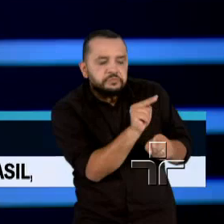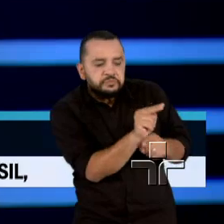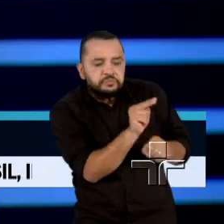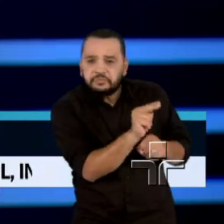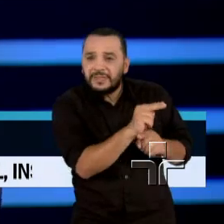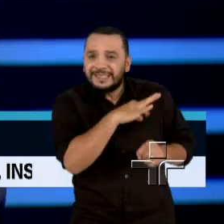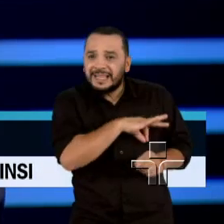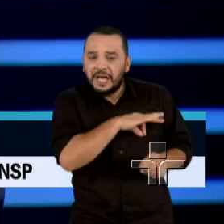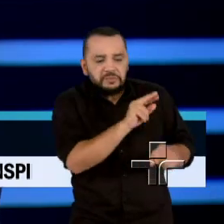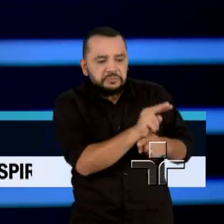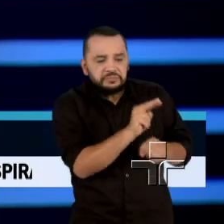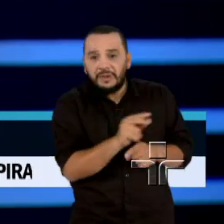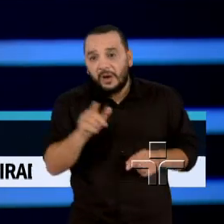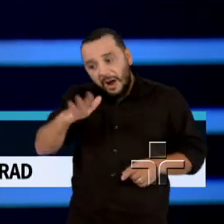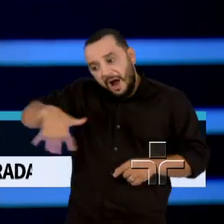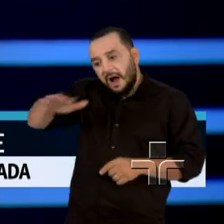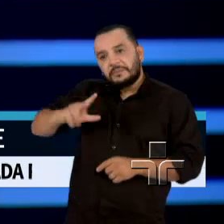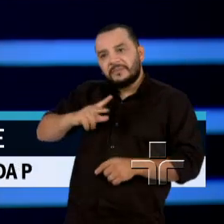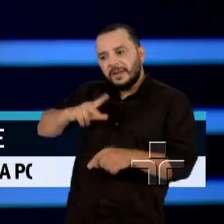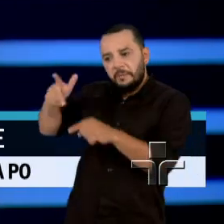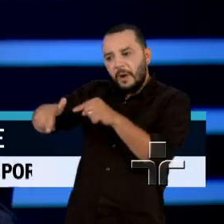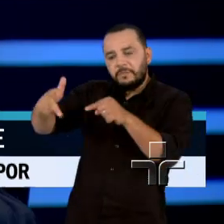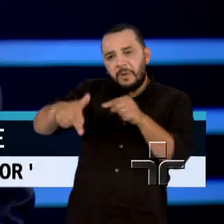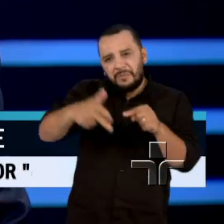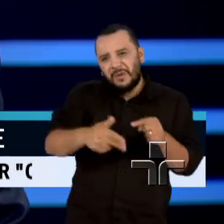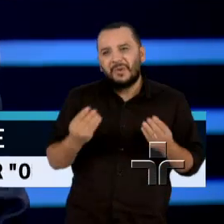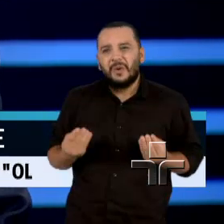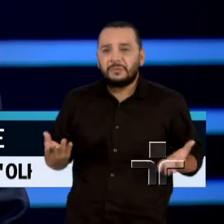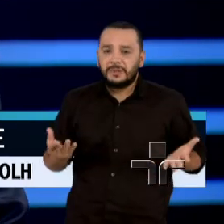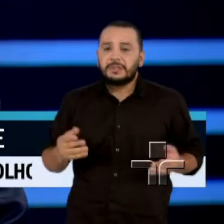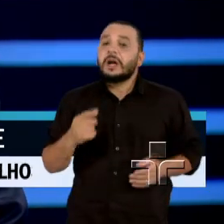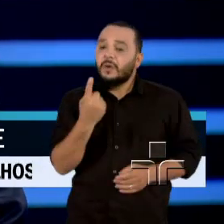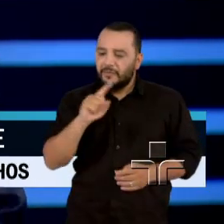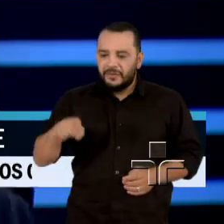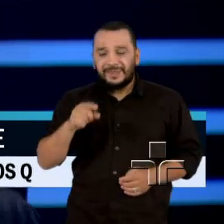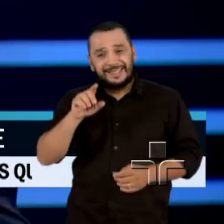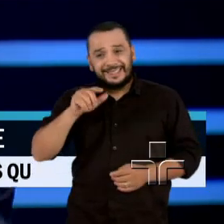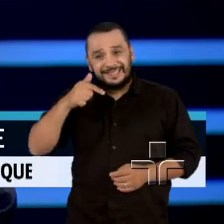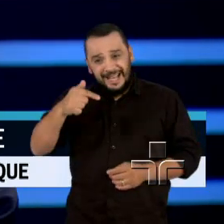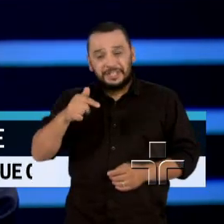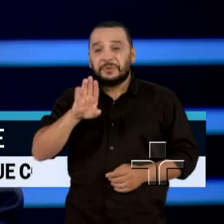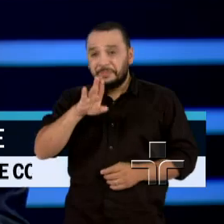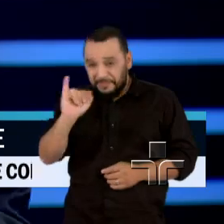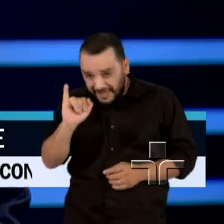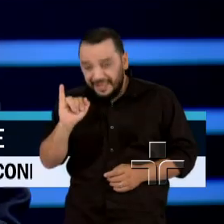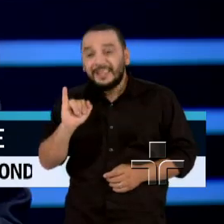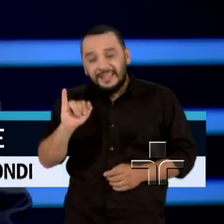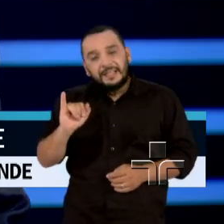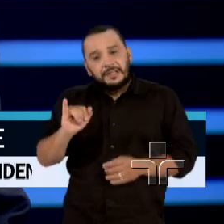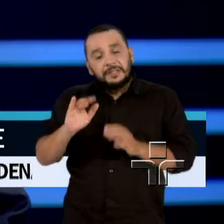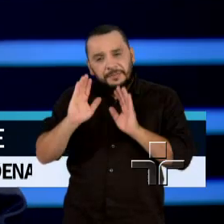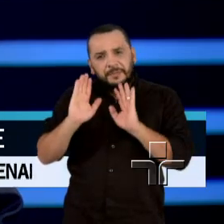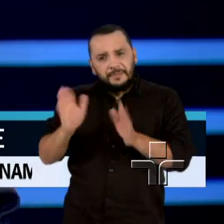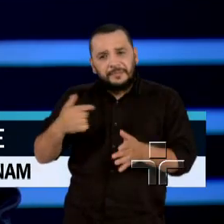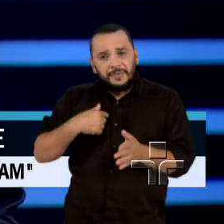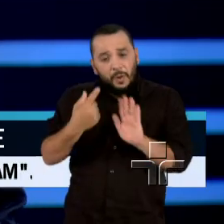certo? Nesse caso do fundo, que é 1,7 bi, para um orçamento do governo federal, que só o governo federal é